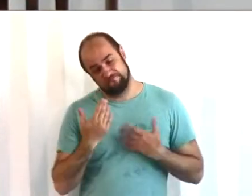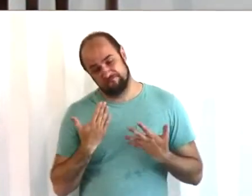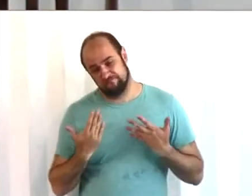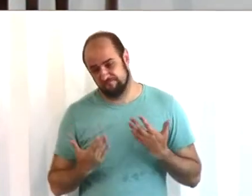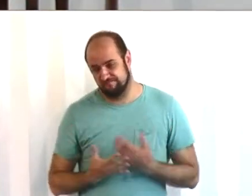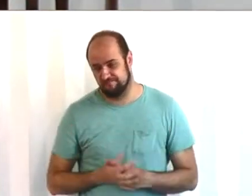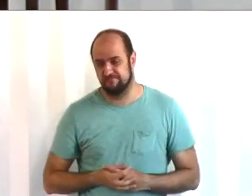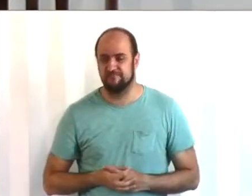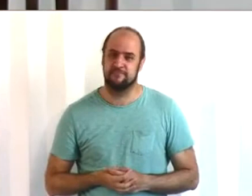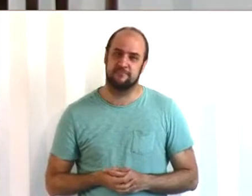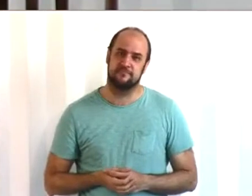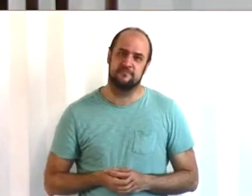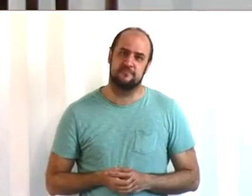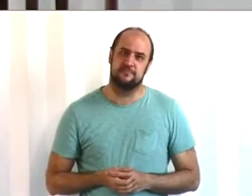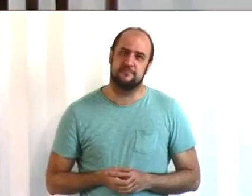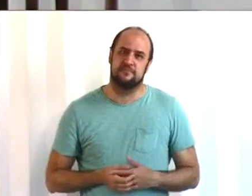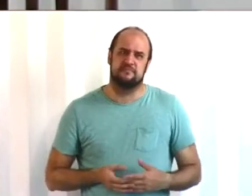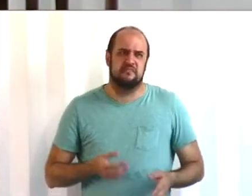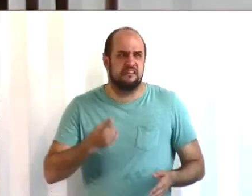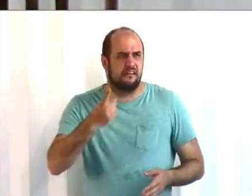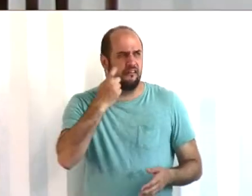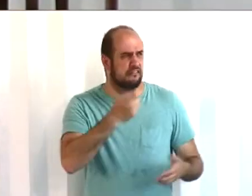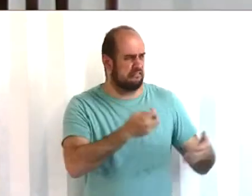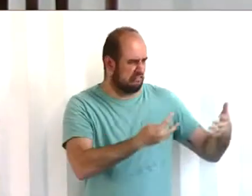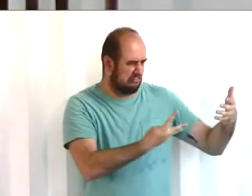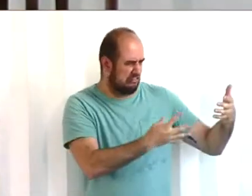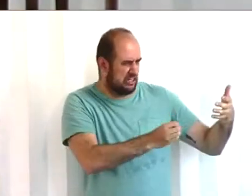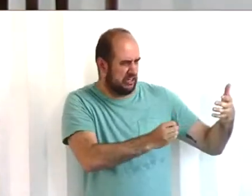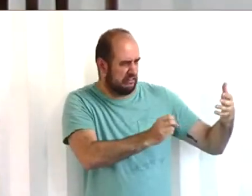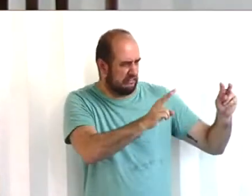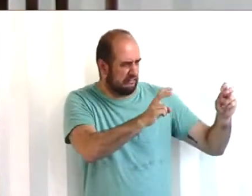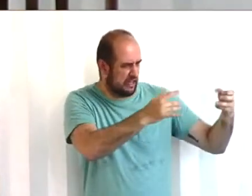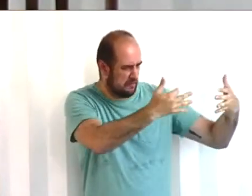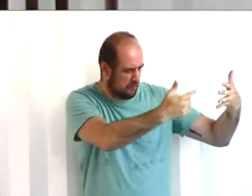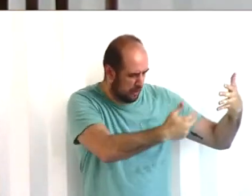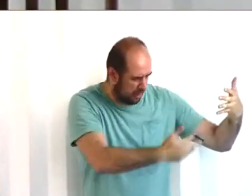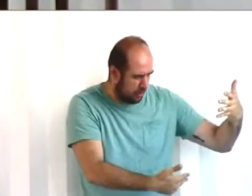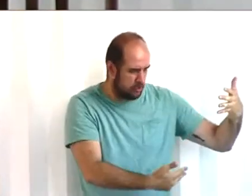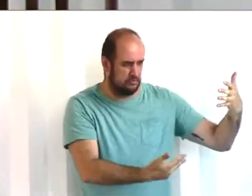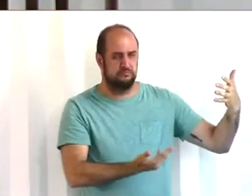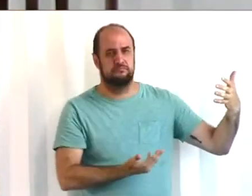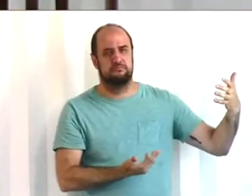Dúvidas. Será que ele estaria entre os 30 assuntos mais buscados?